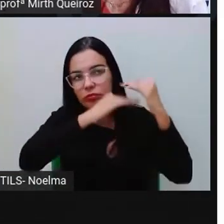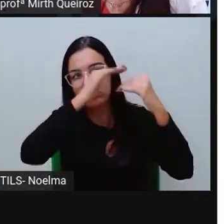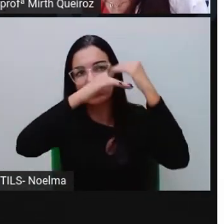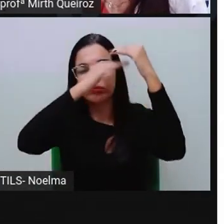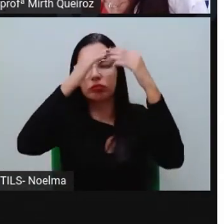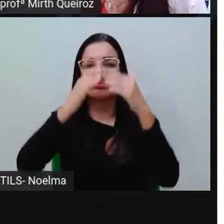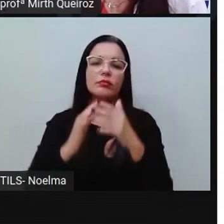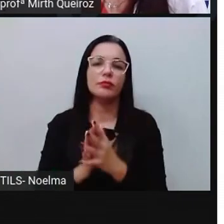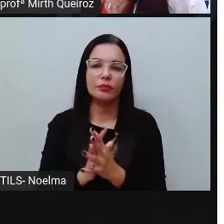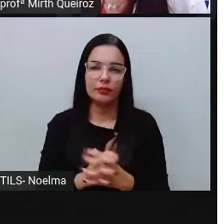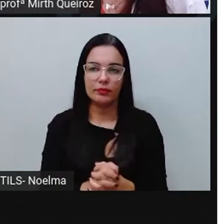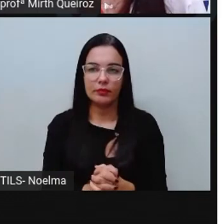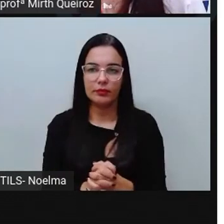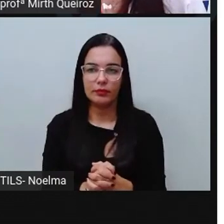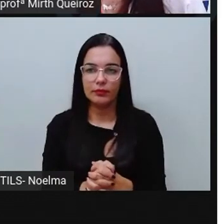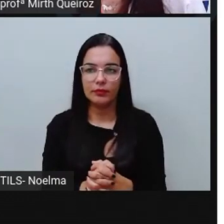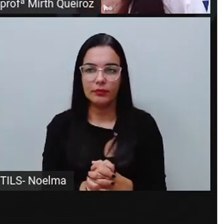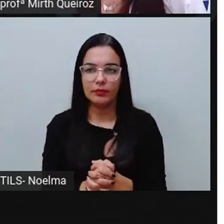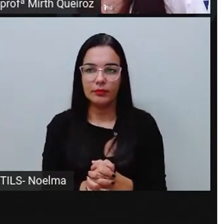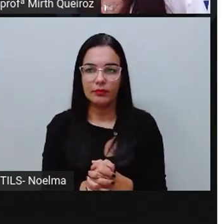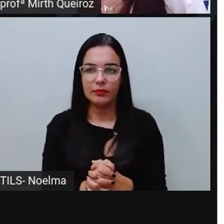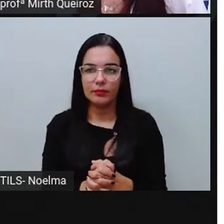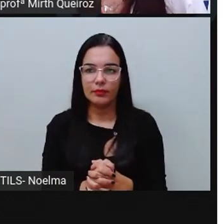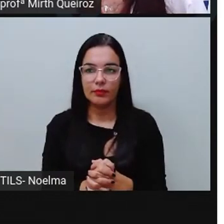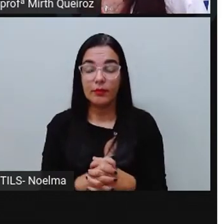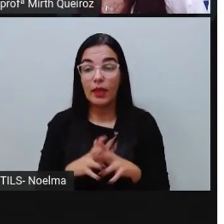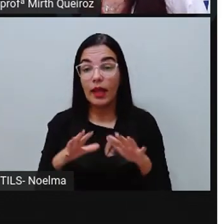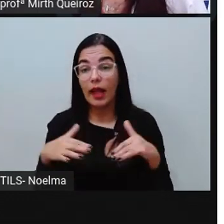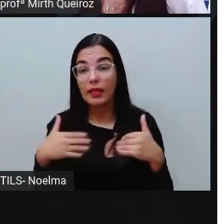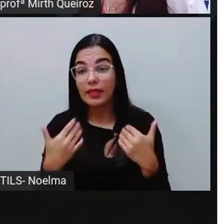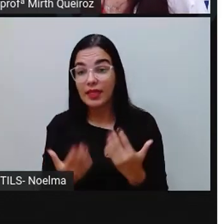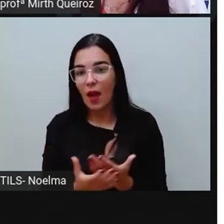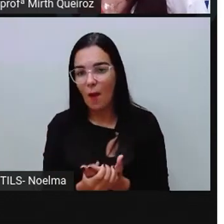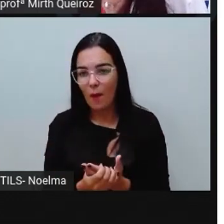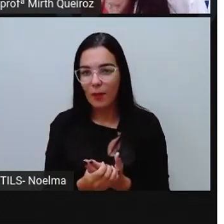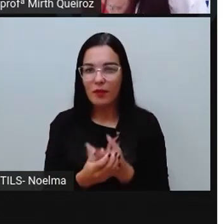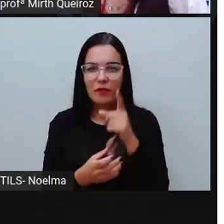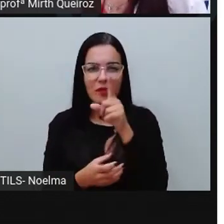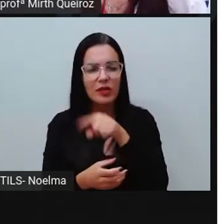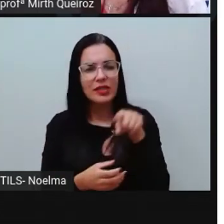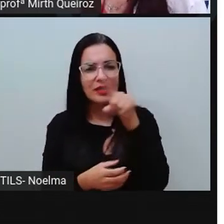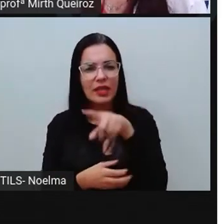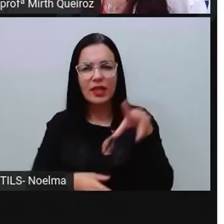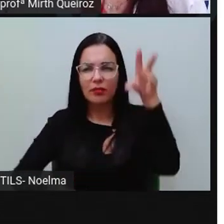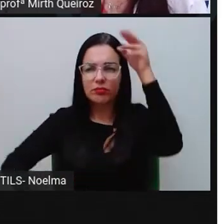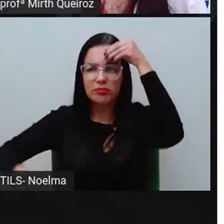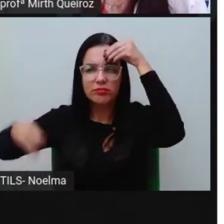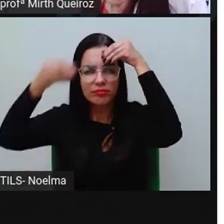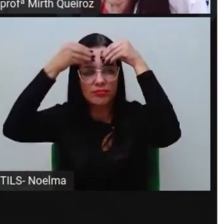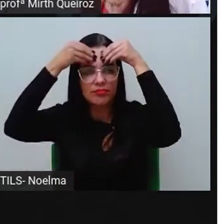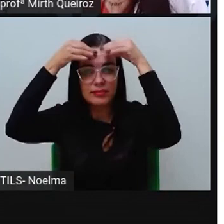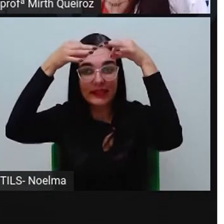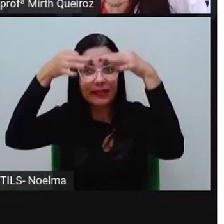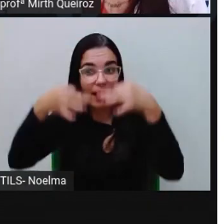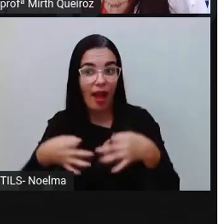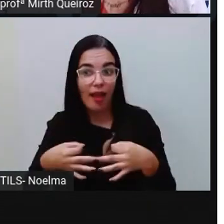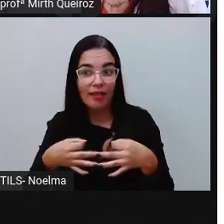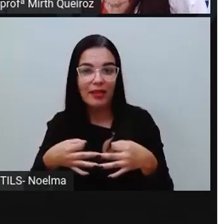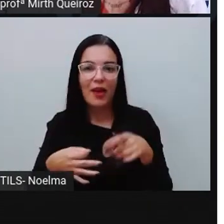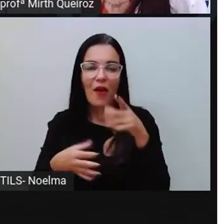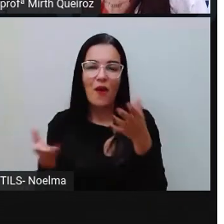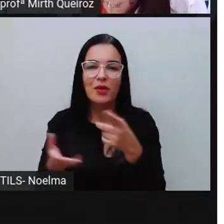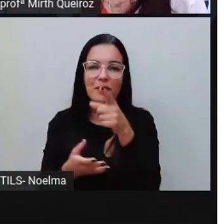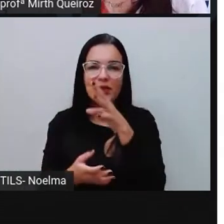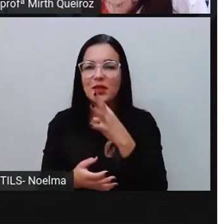de vegetação. Bom, e aí, compreenderam direitinho? Hoje vocês conheceram